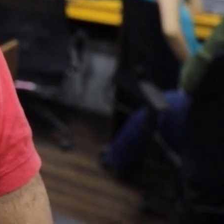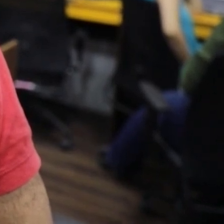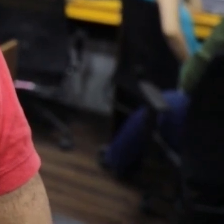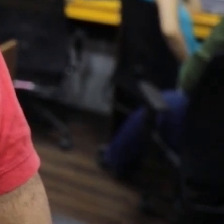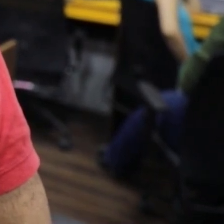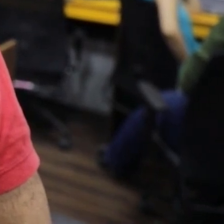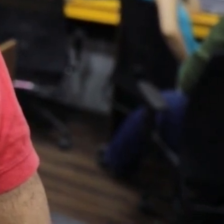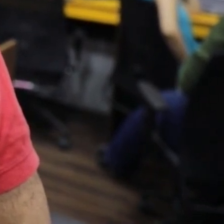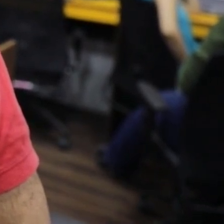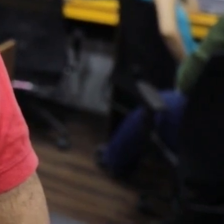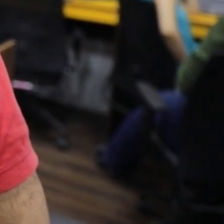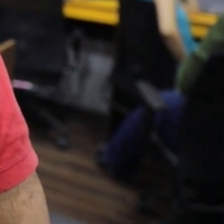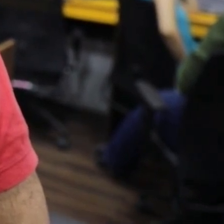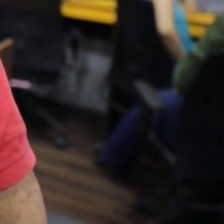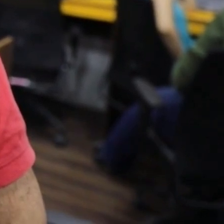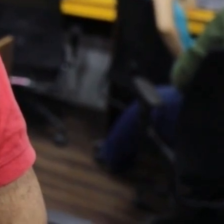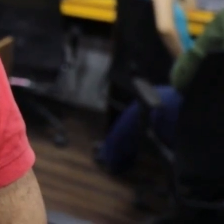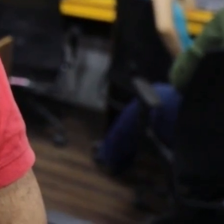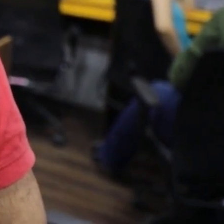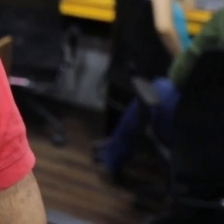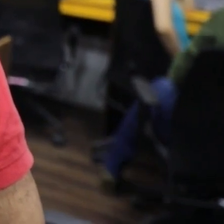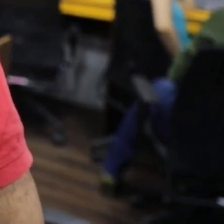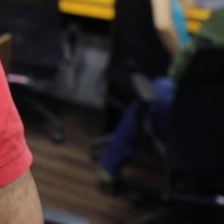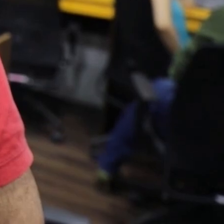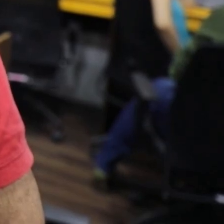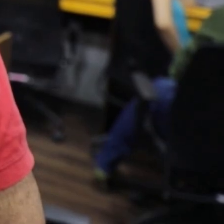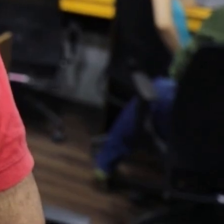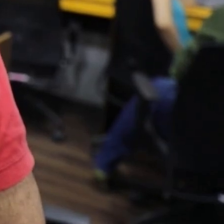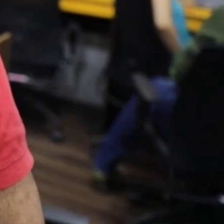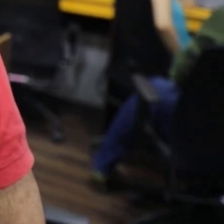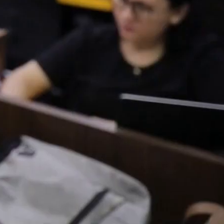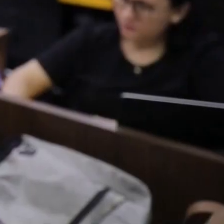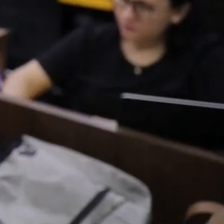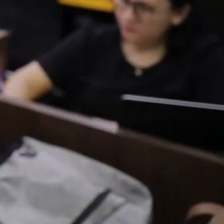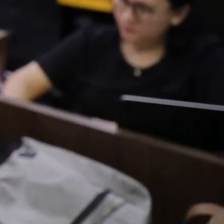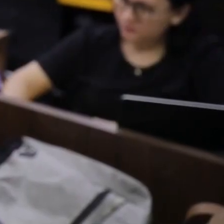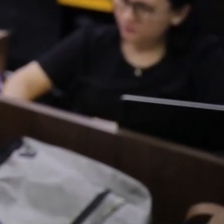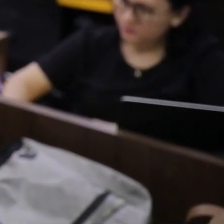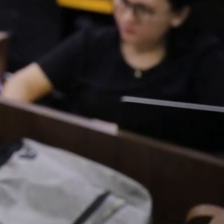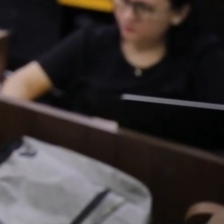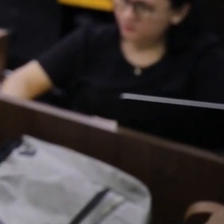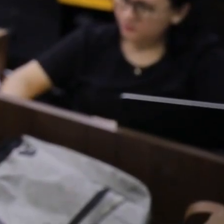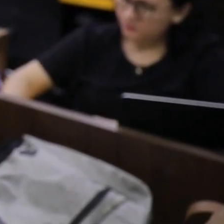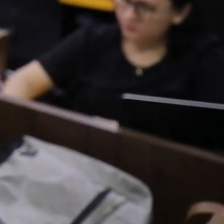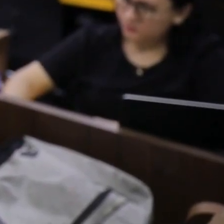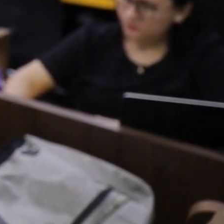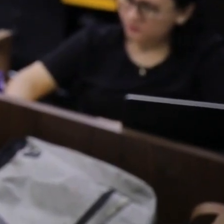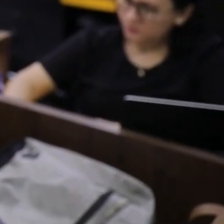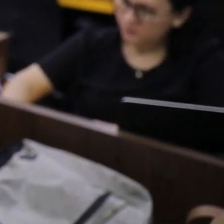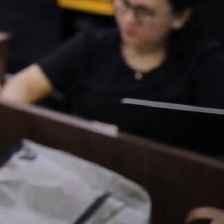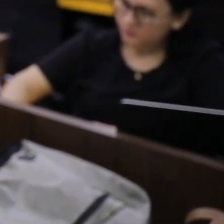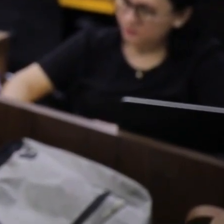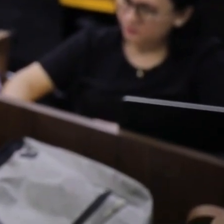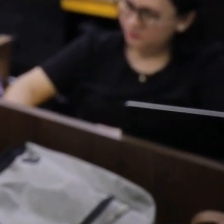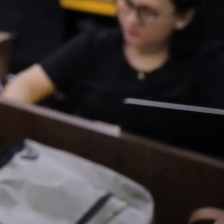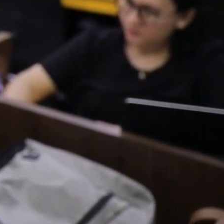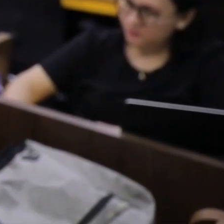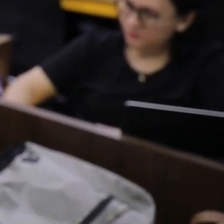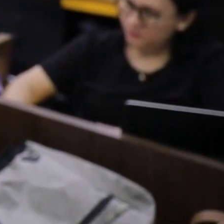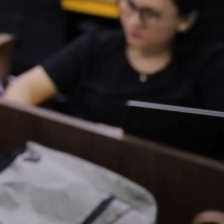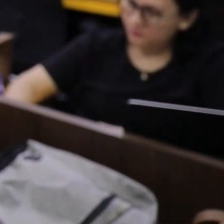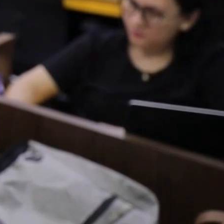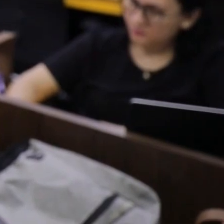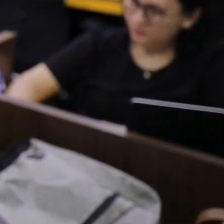samba, pagode, sertanejo. I prefer sertanejo. What music genre do you prefer? Pop,